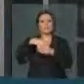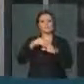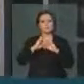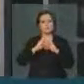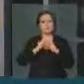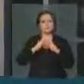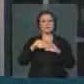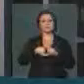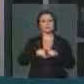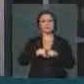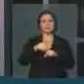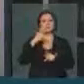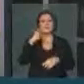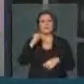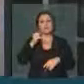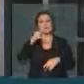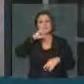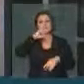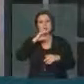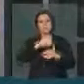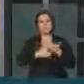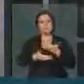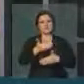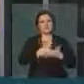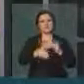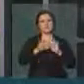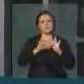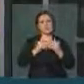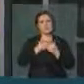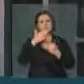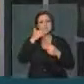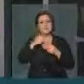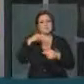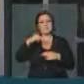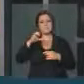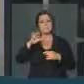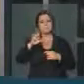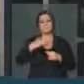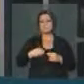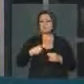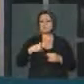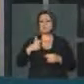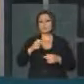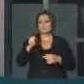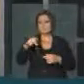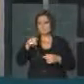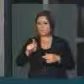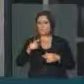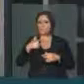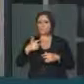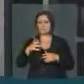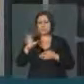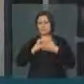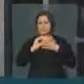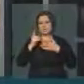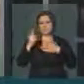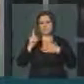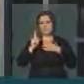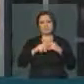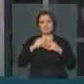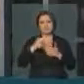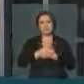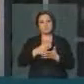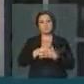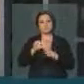professores A Entidade mente viva não possui fins lucrativos políticos ou religiosos e tem